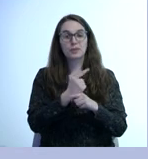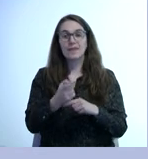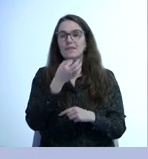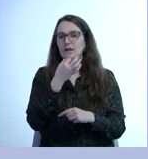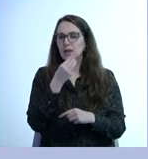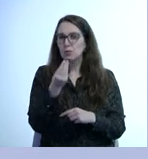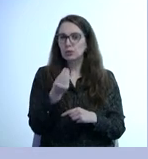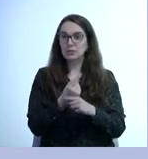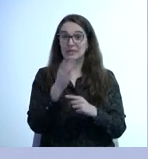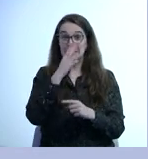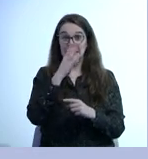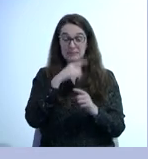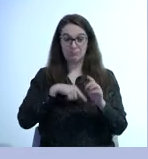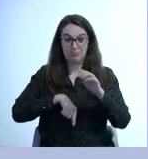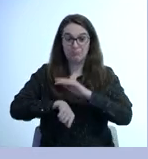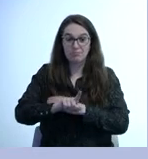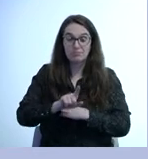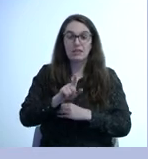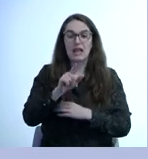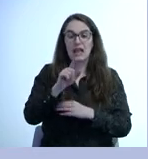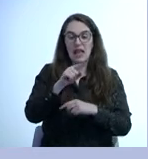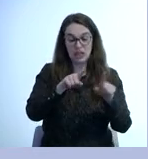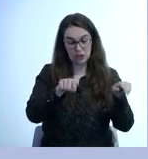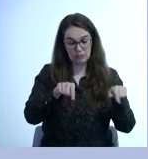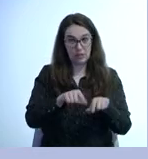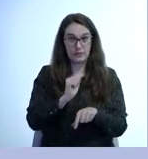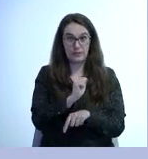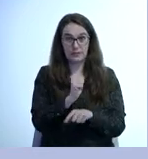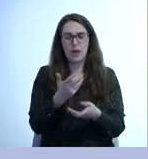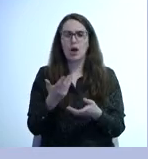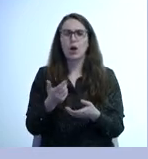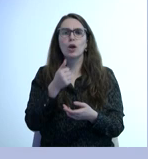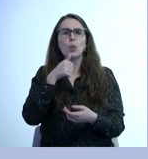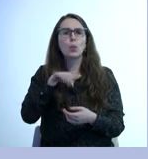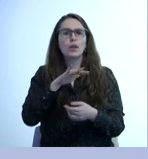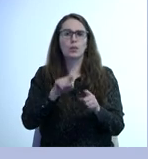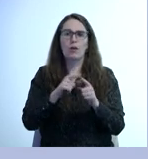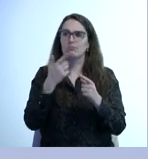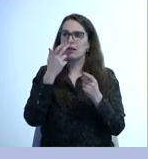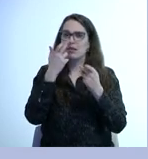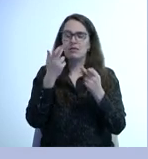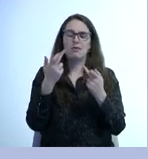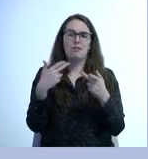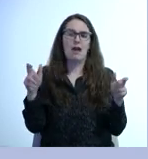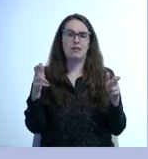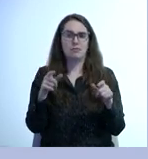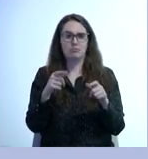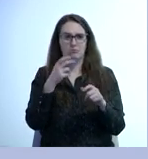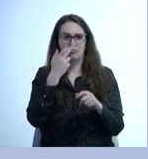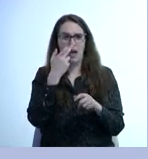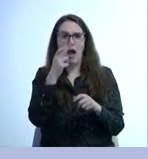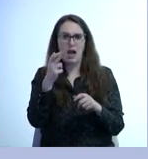surpresa de quando se chegava ao ateliê de João Luís Carrilho da Graça, que hoje em dia está num open space